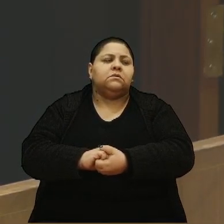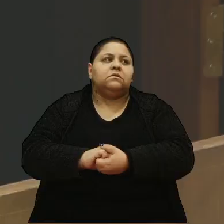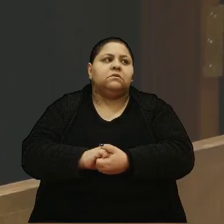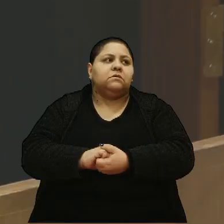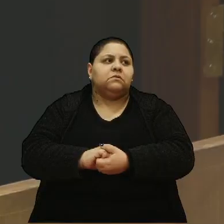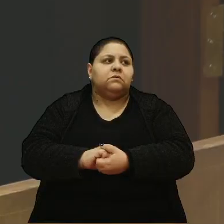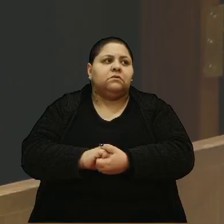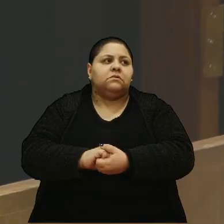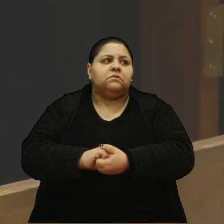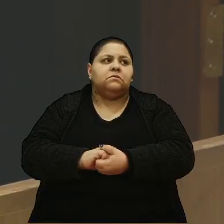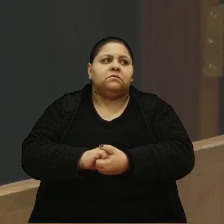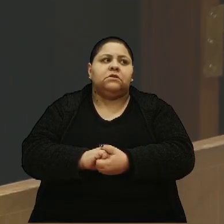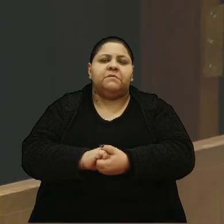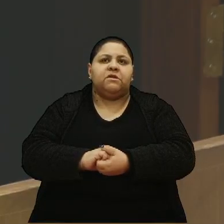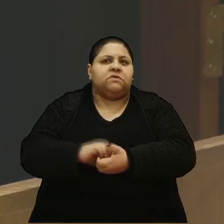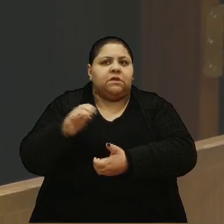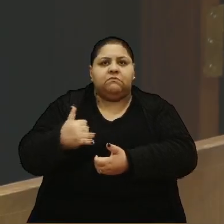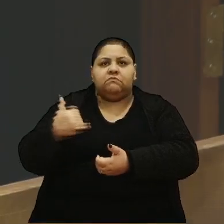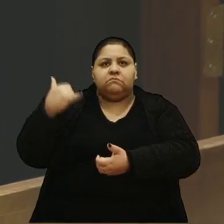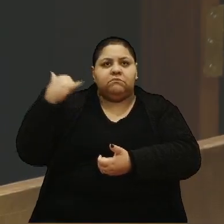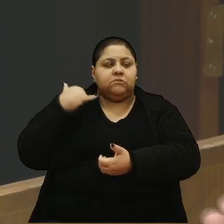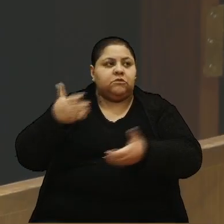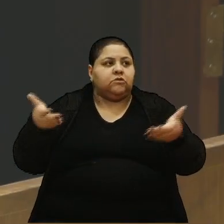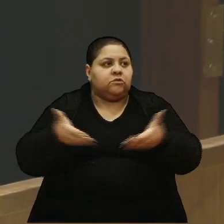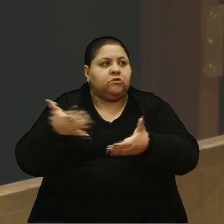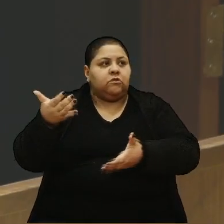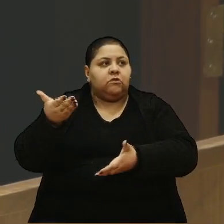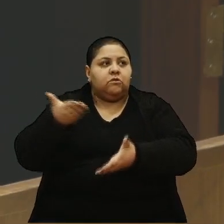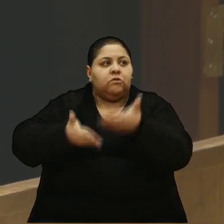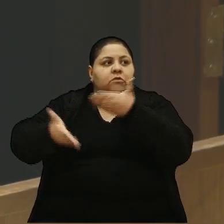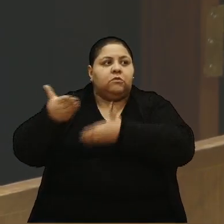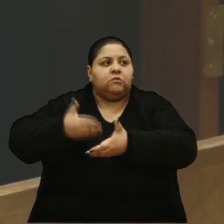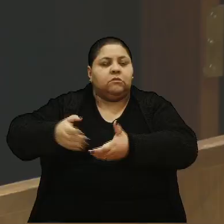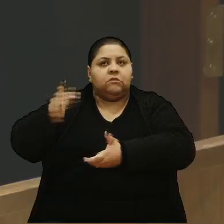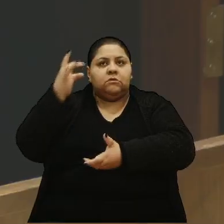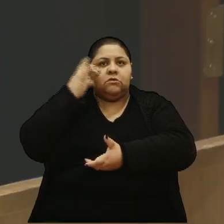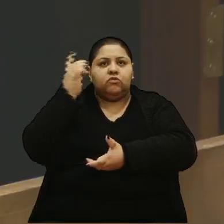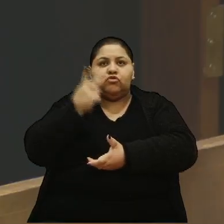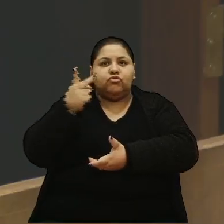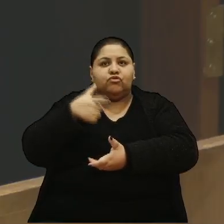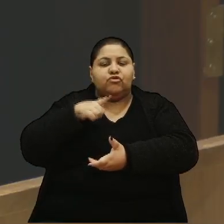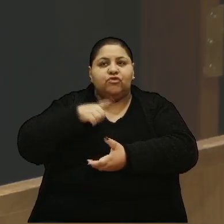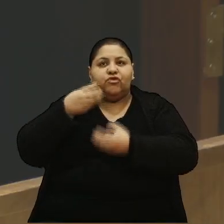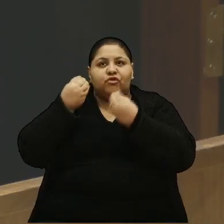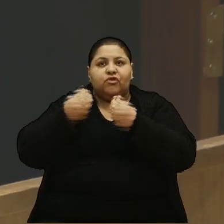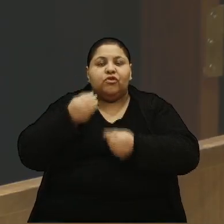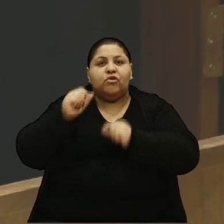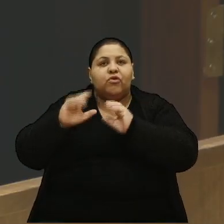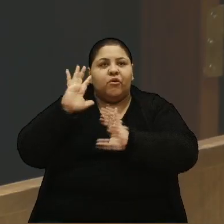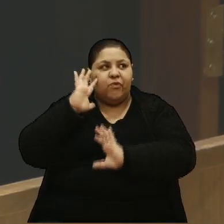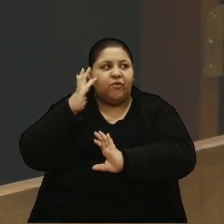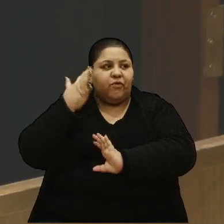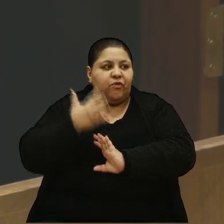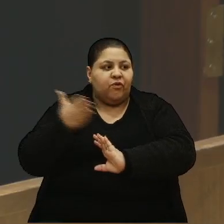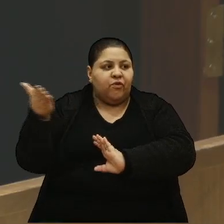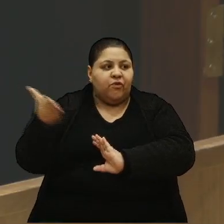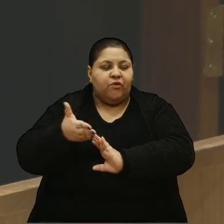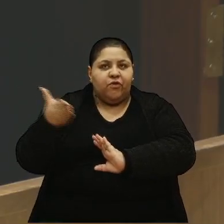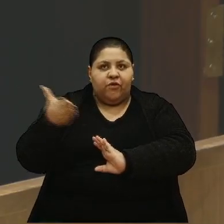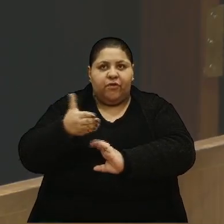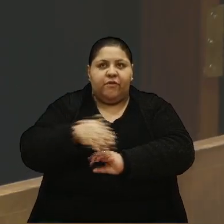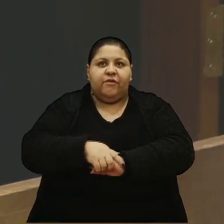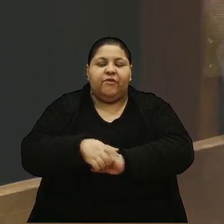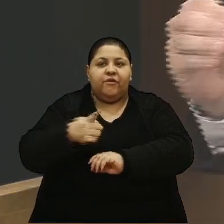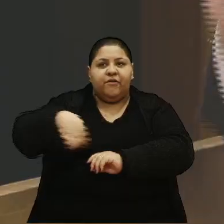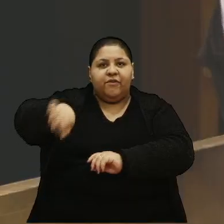atende via telefone, ou a gente atende presencial. Os dois não dá. Porque o que acontece hoje?